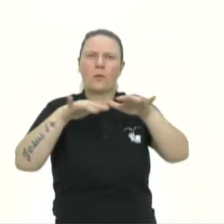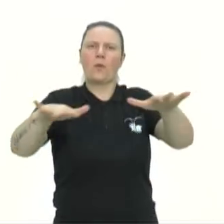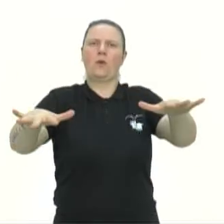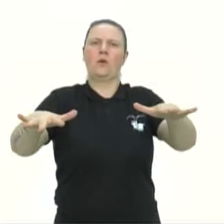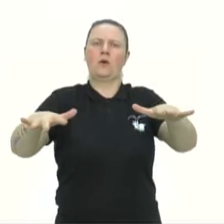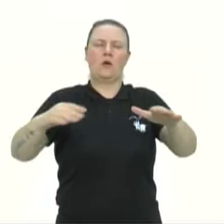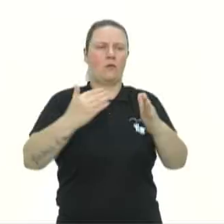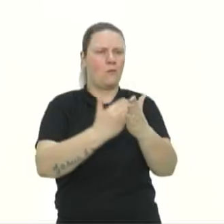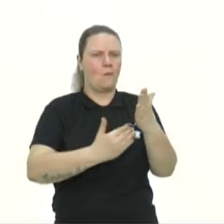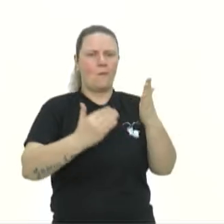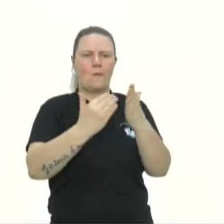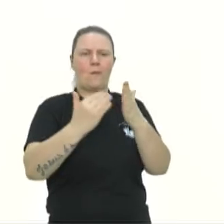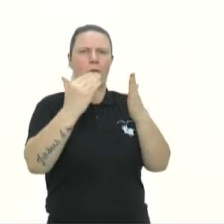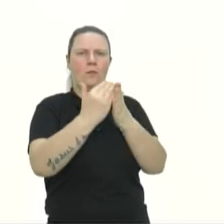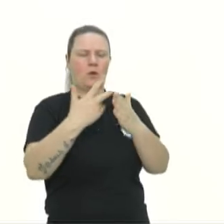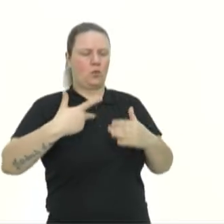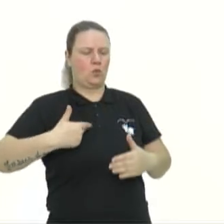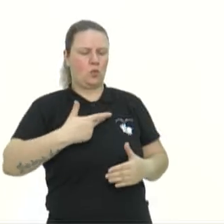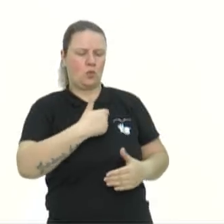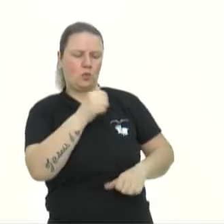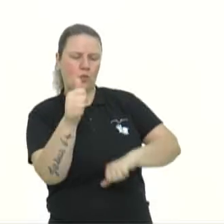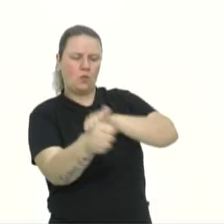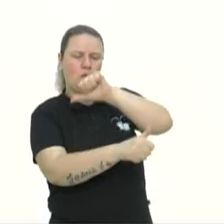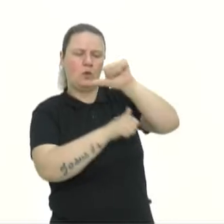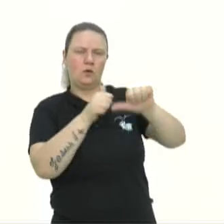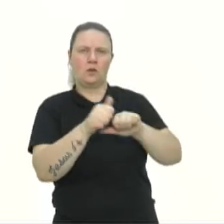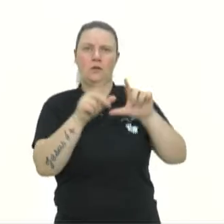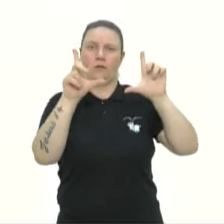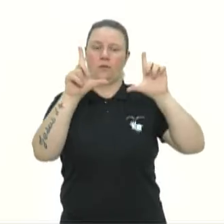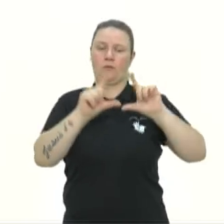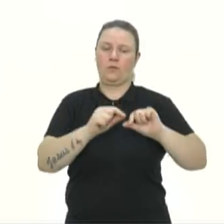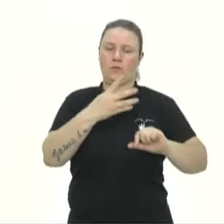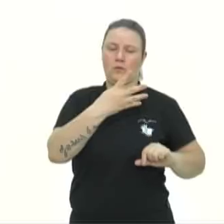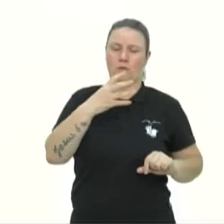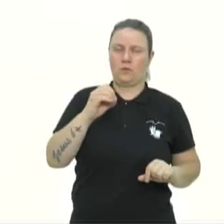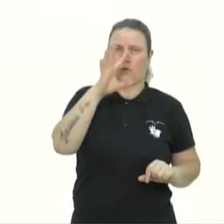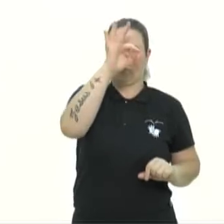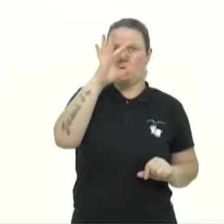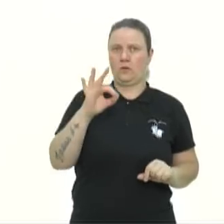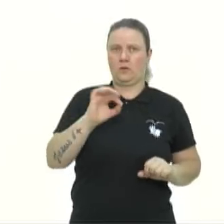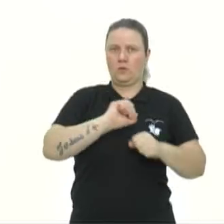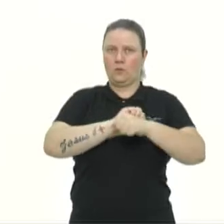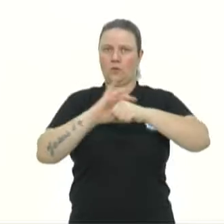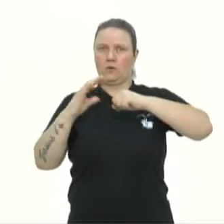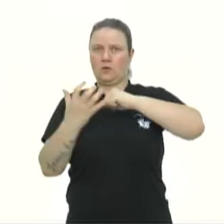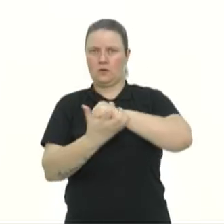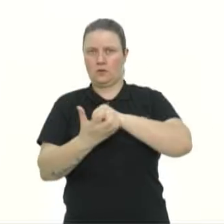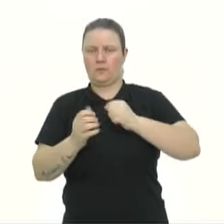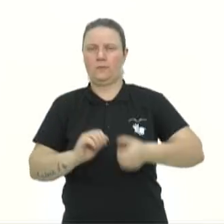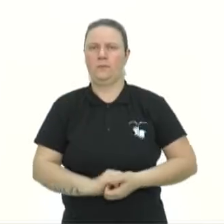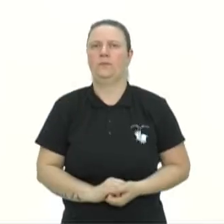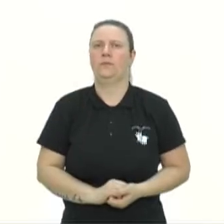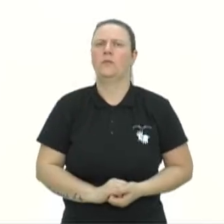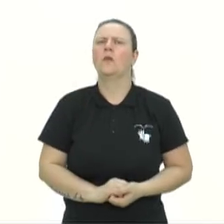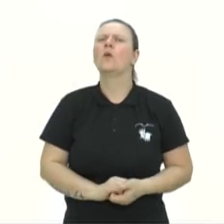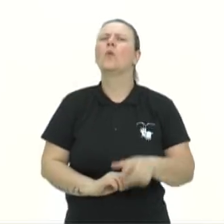de órgãos que caíram 40% com a pandemia. Quais são as palavras